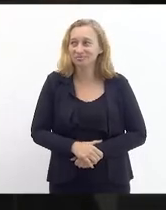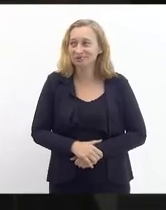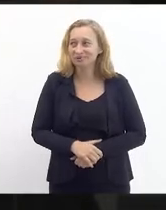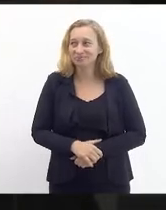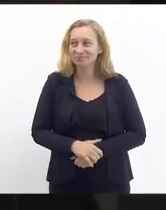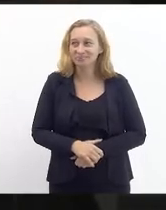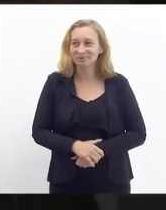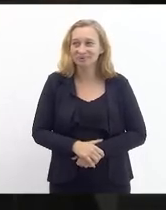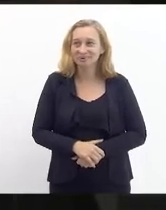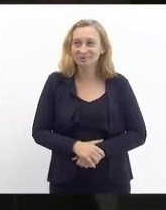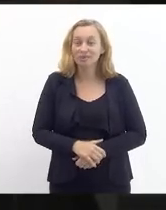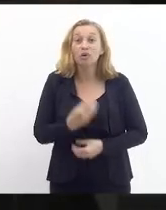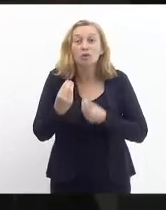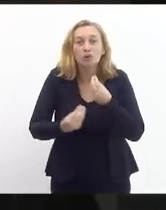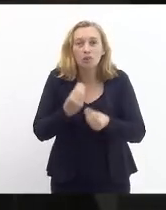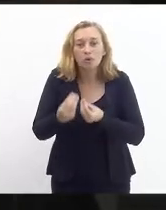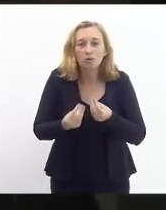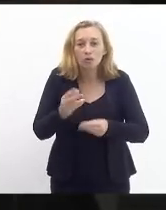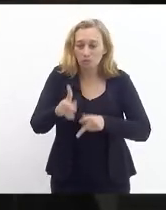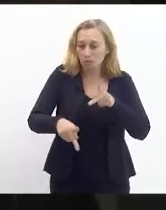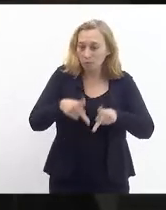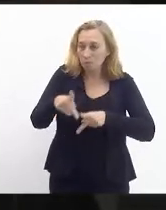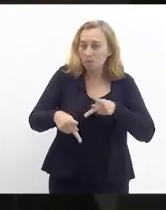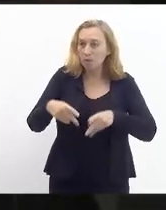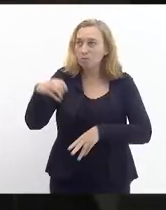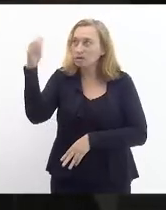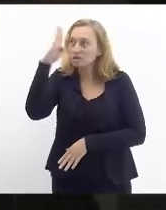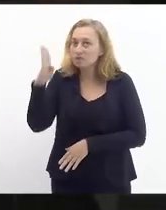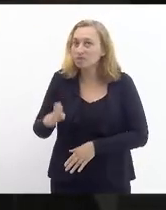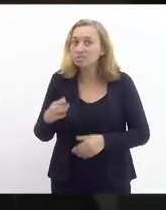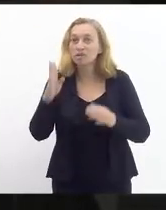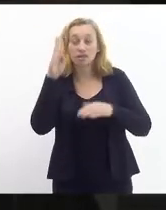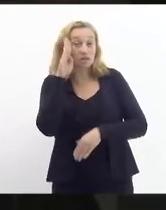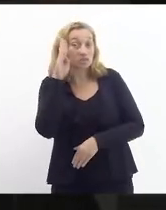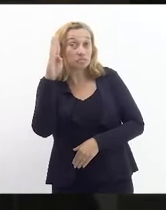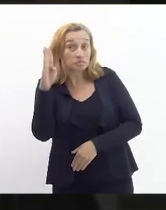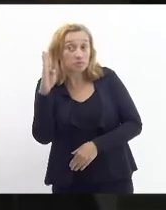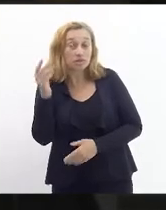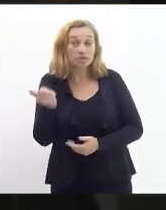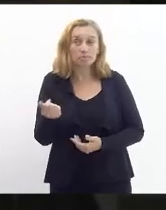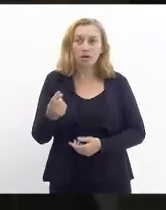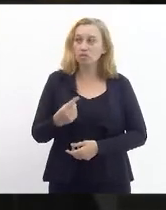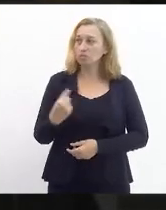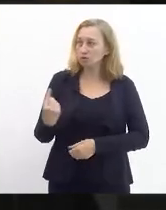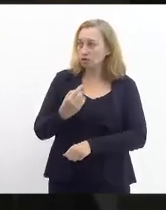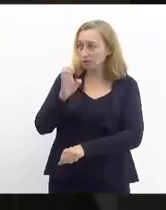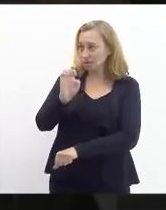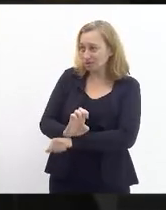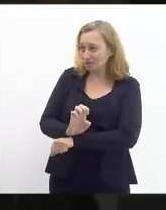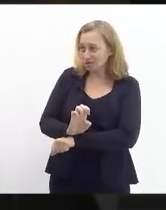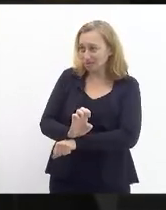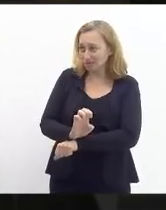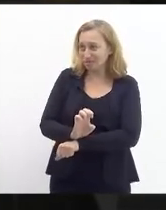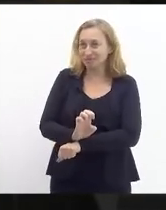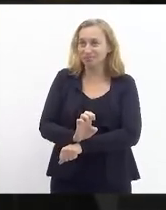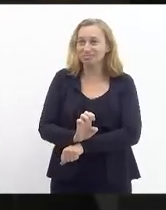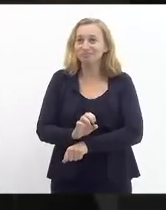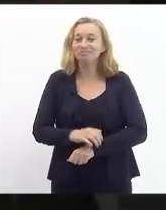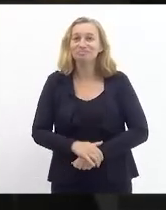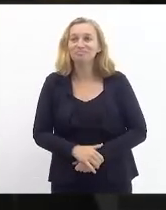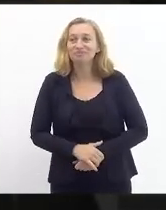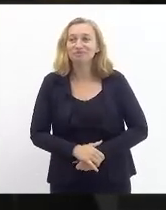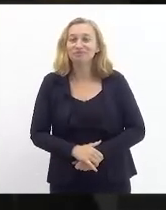como é que o povo brasileiro especialmente aquilo do nosso estado pode